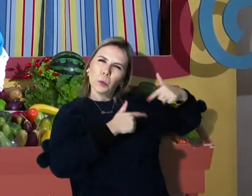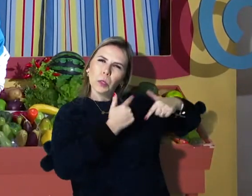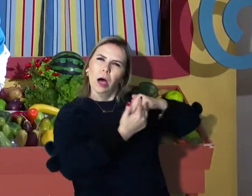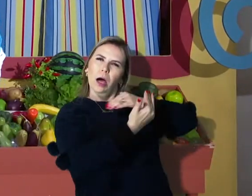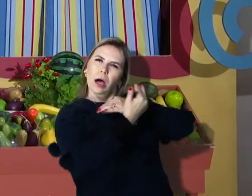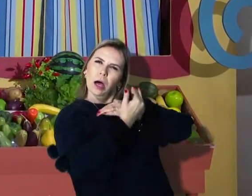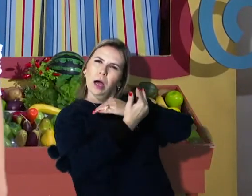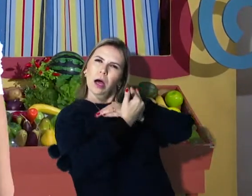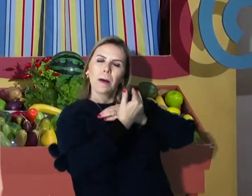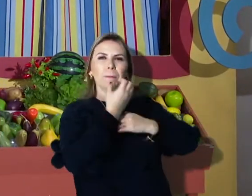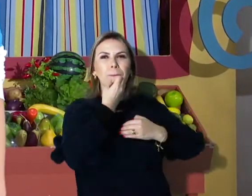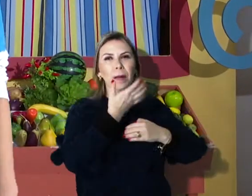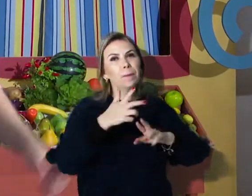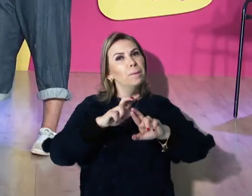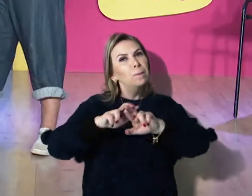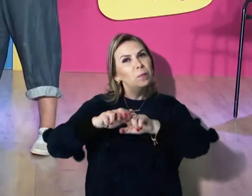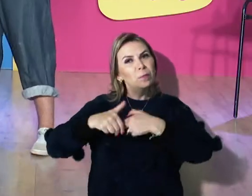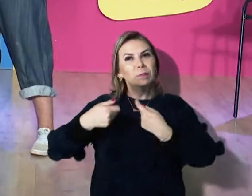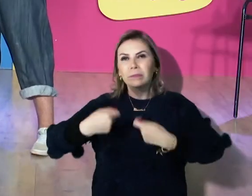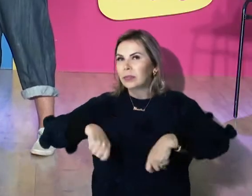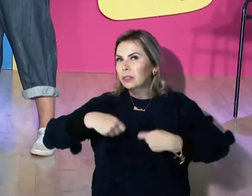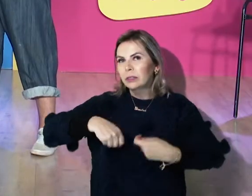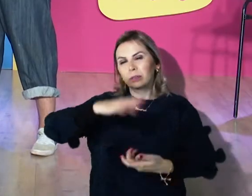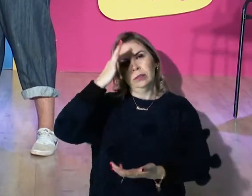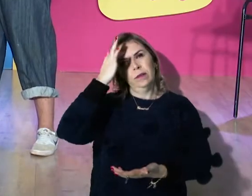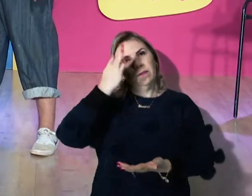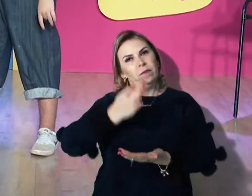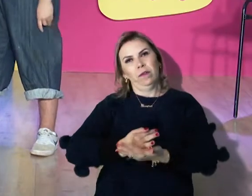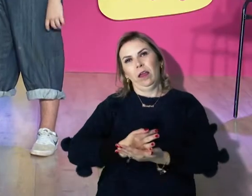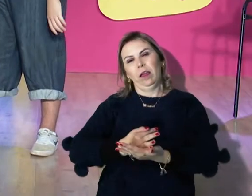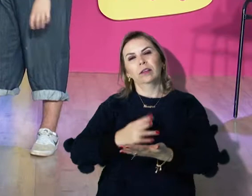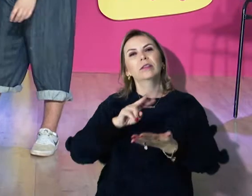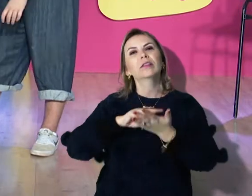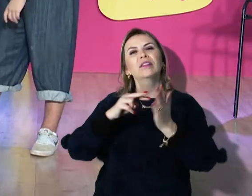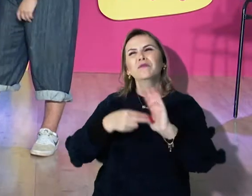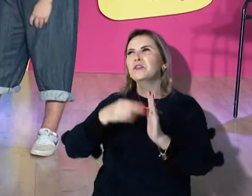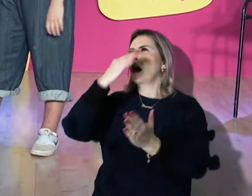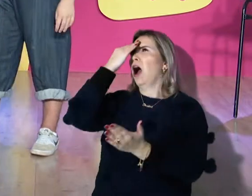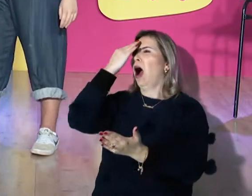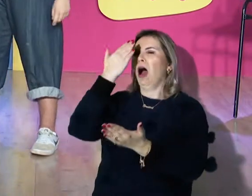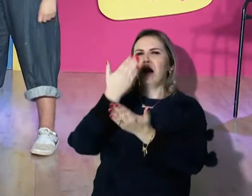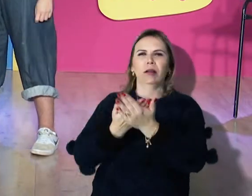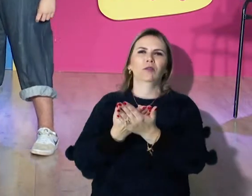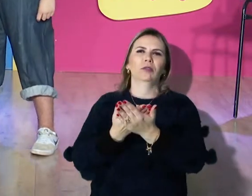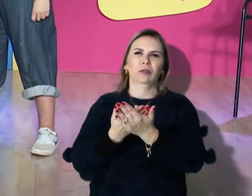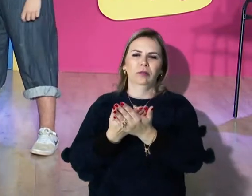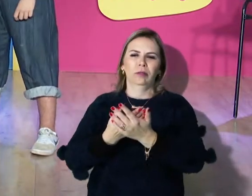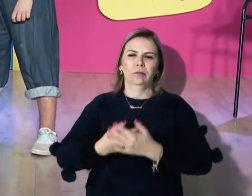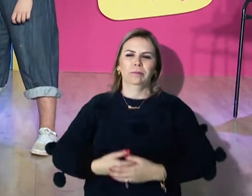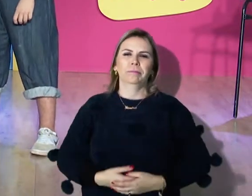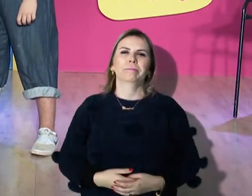nosso bem. Para isso, nós temos que ter fé. E ter fé é acreditar.